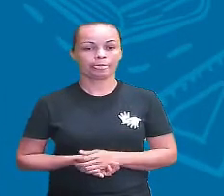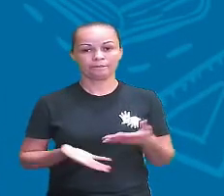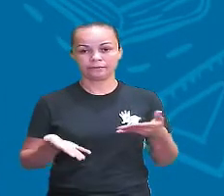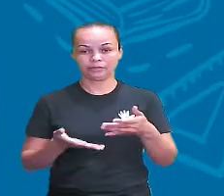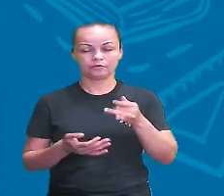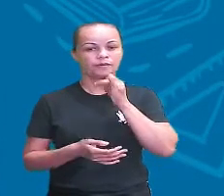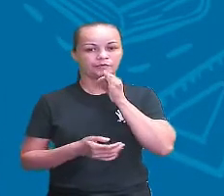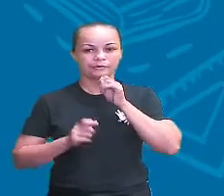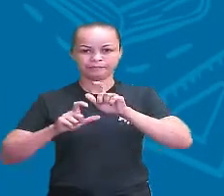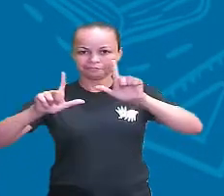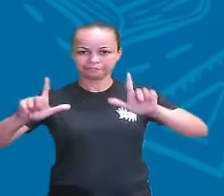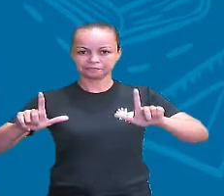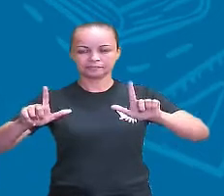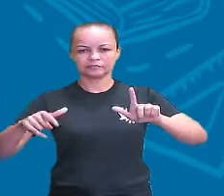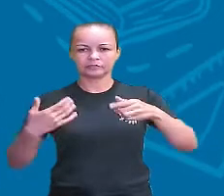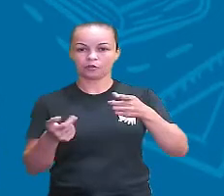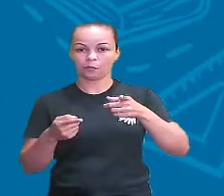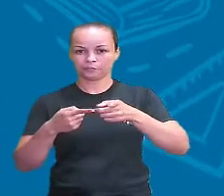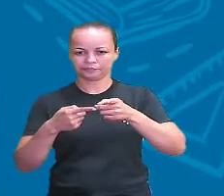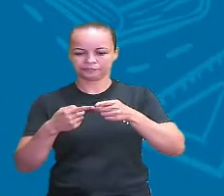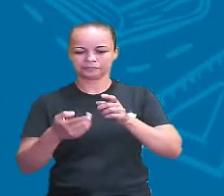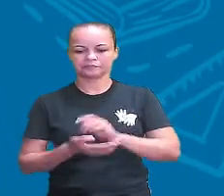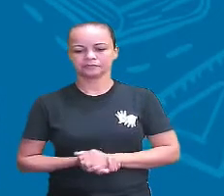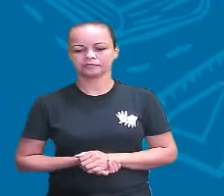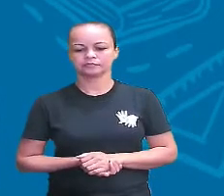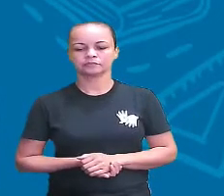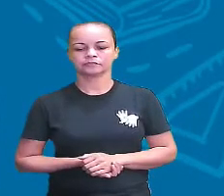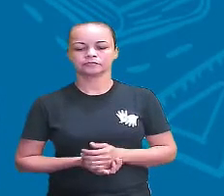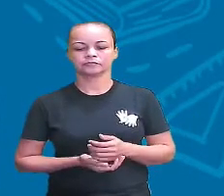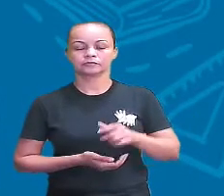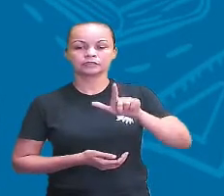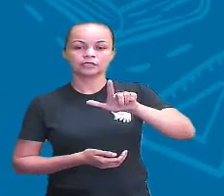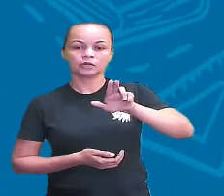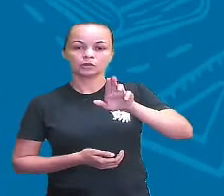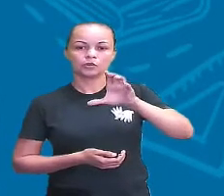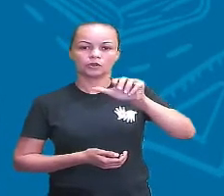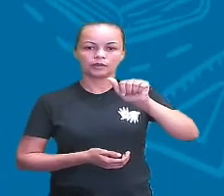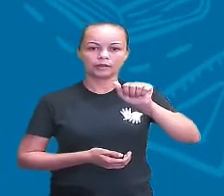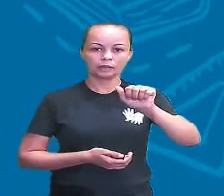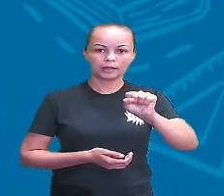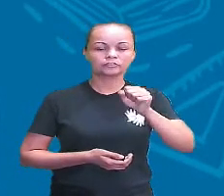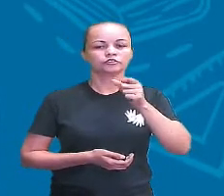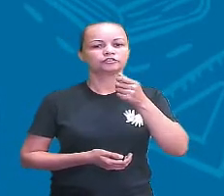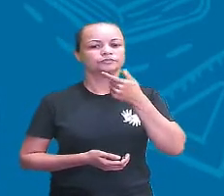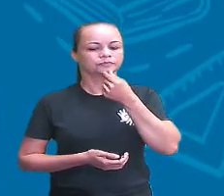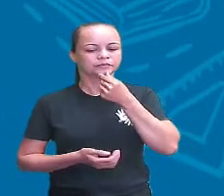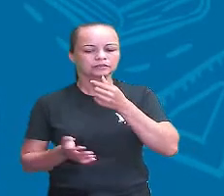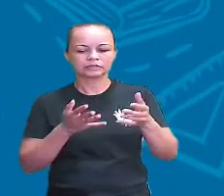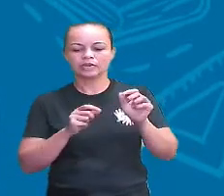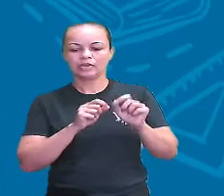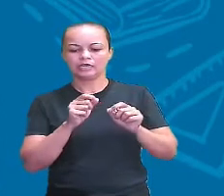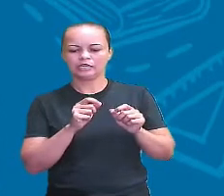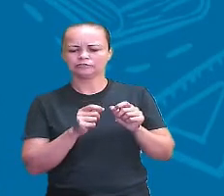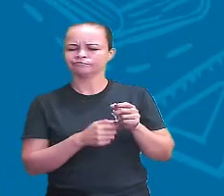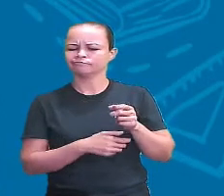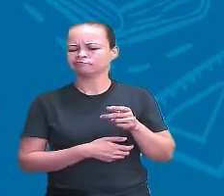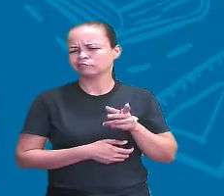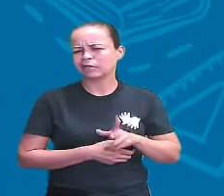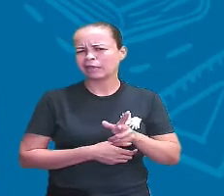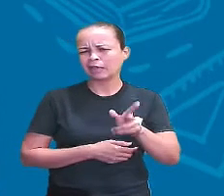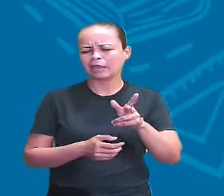na tela agora. Olha o primeiro. Lucas usually meets his friends for